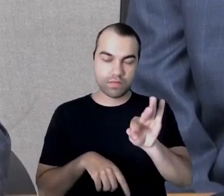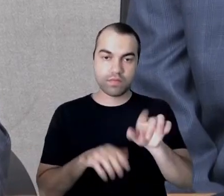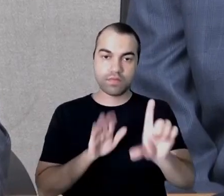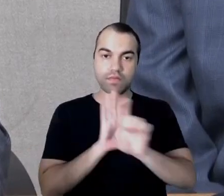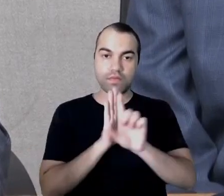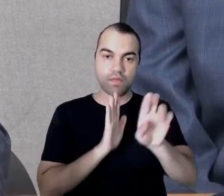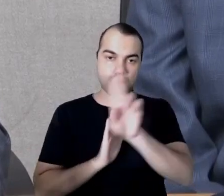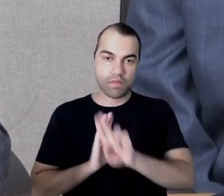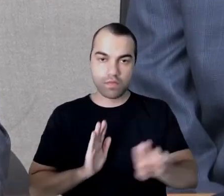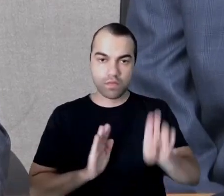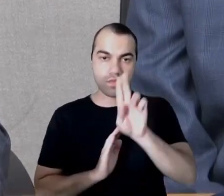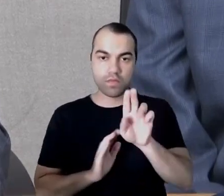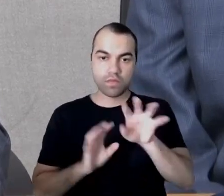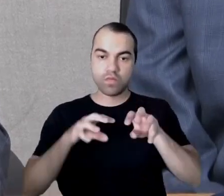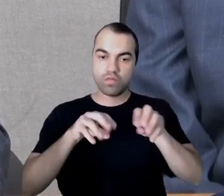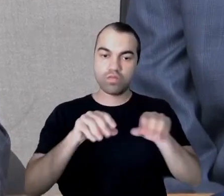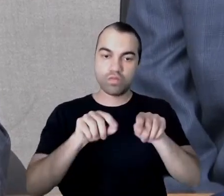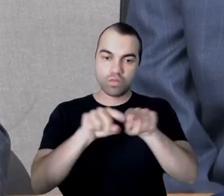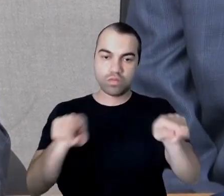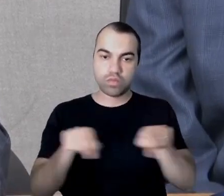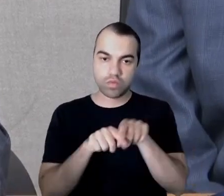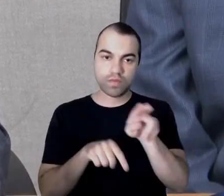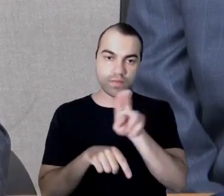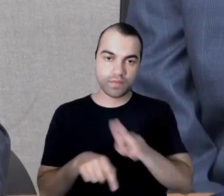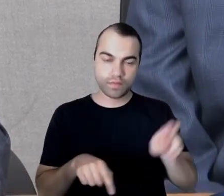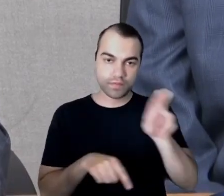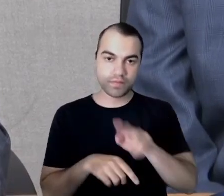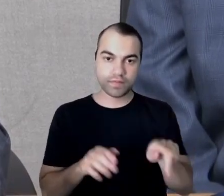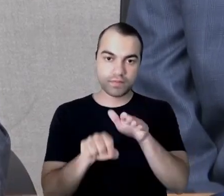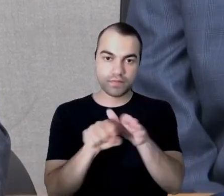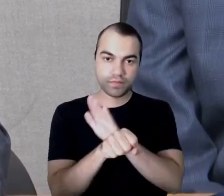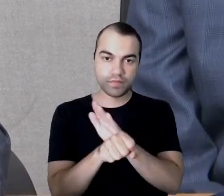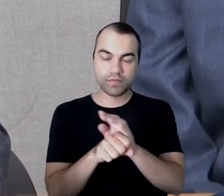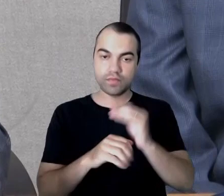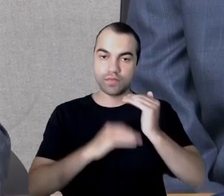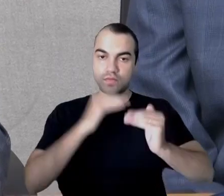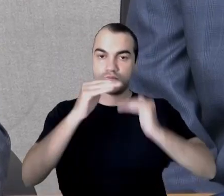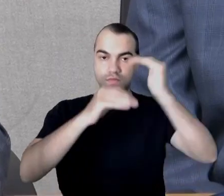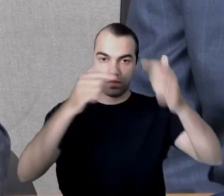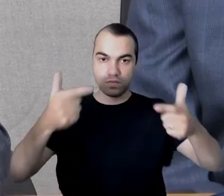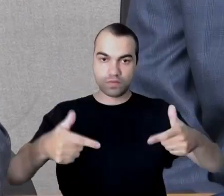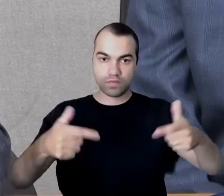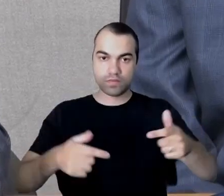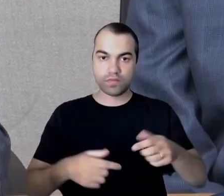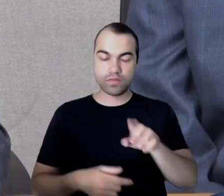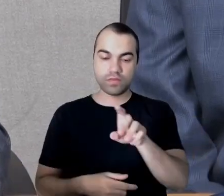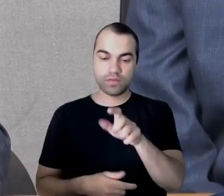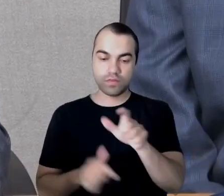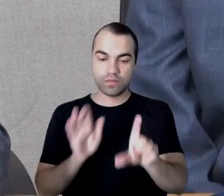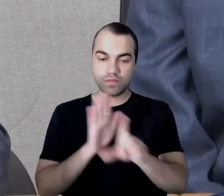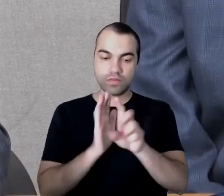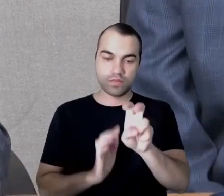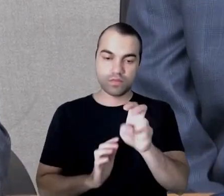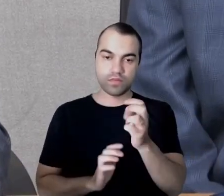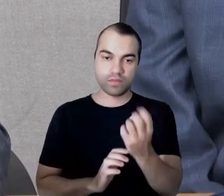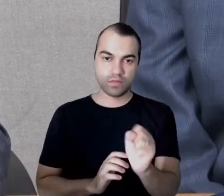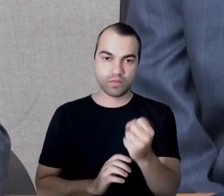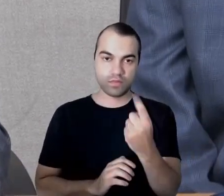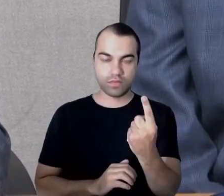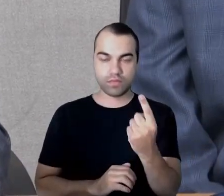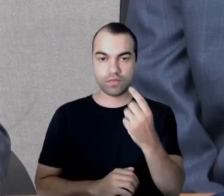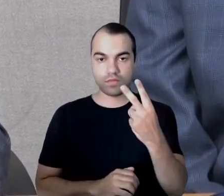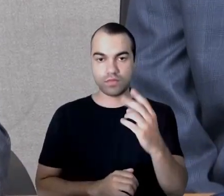e ocupação do solo e dos planos de desenvolvimento local de igual modo a lei 5.081 de 2013 que